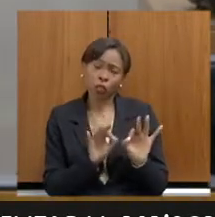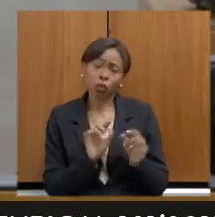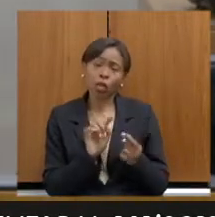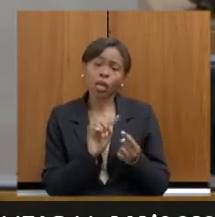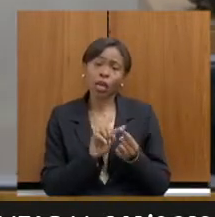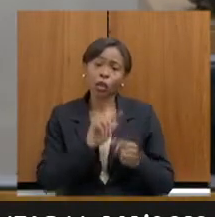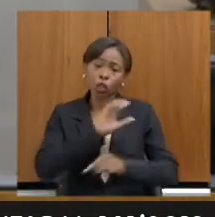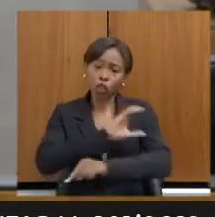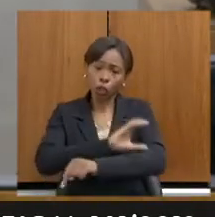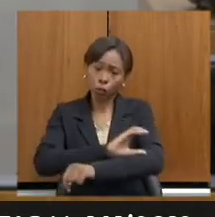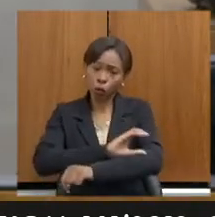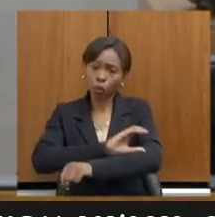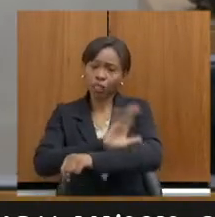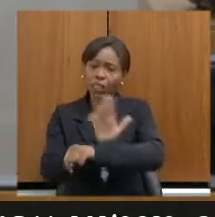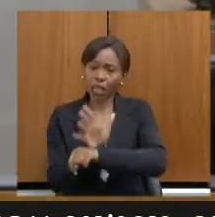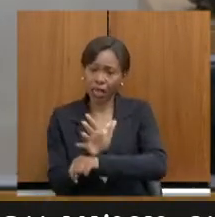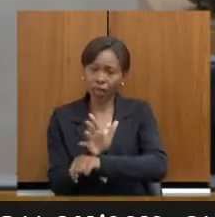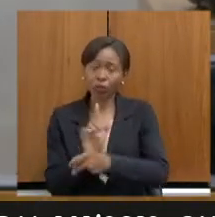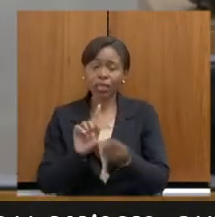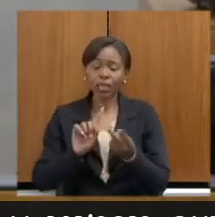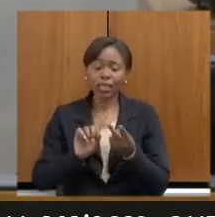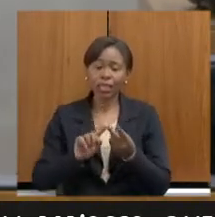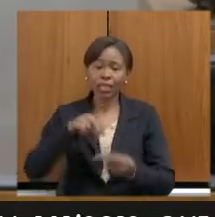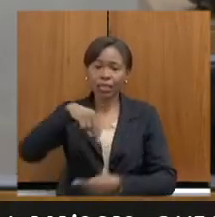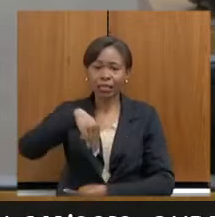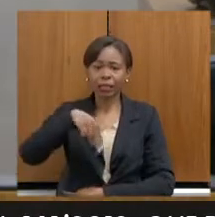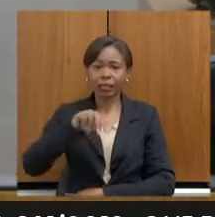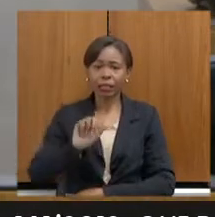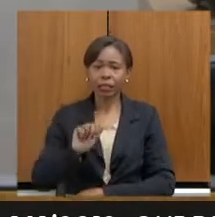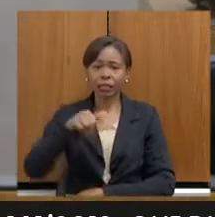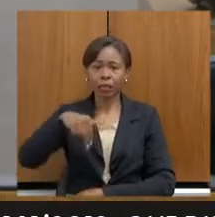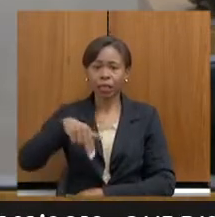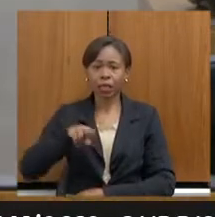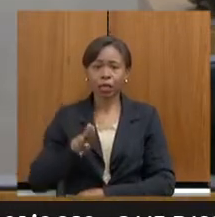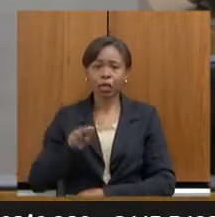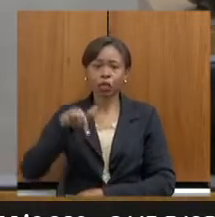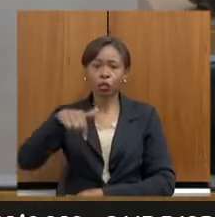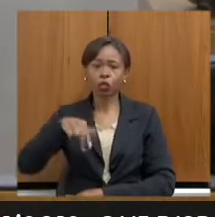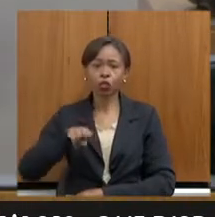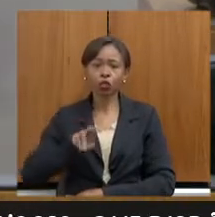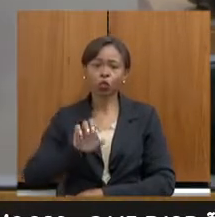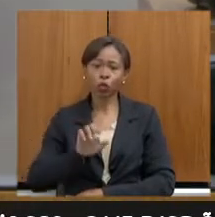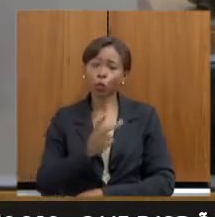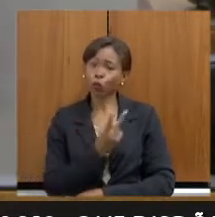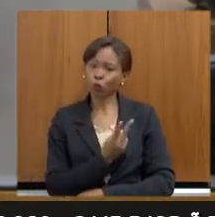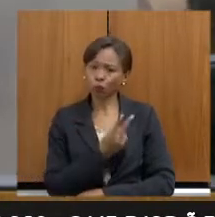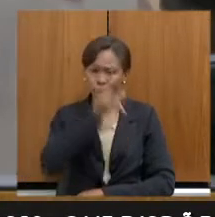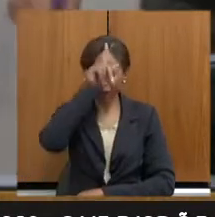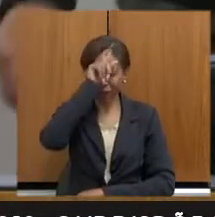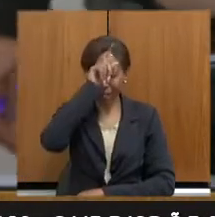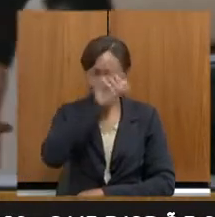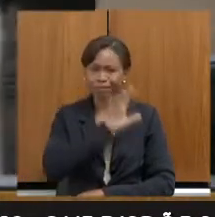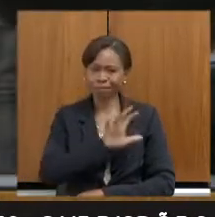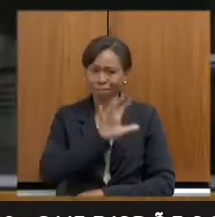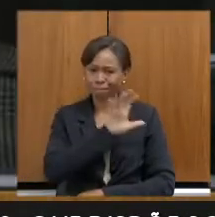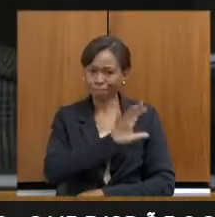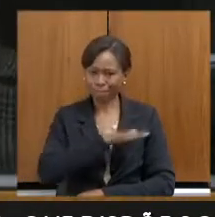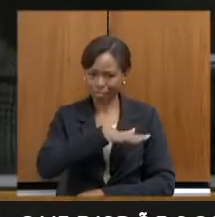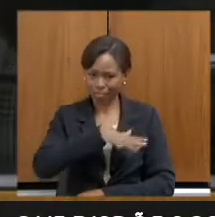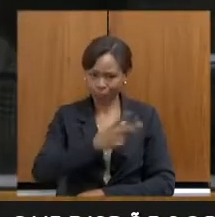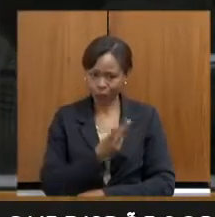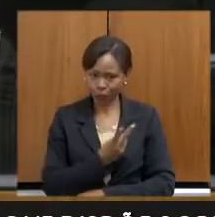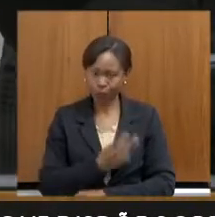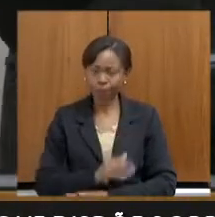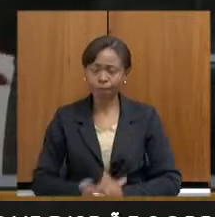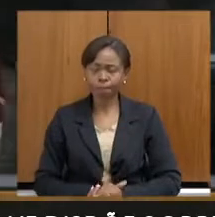Regional de Montes Claros e Hospital Regional de Nanuque bom então é importante que se diga tudo isso mas eu tenho notei